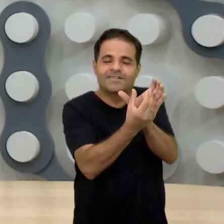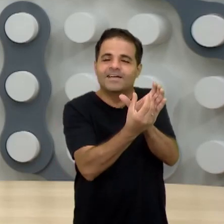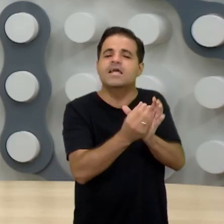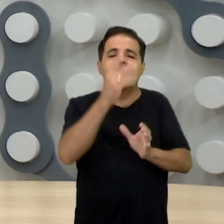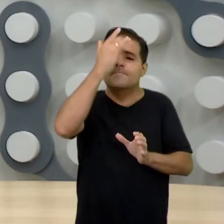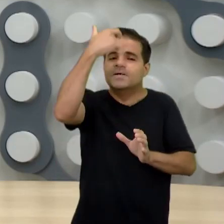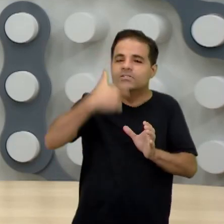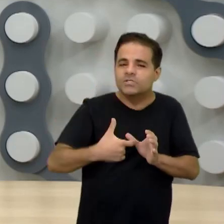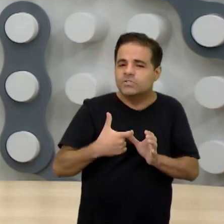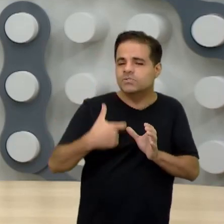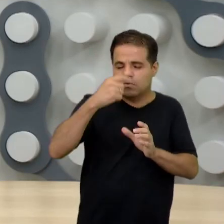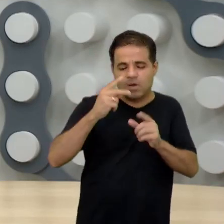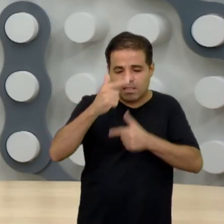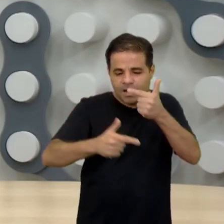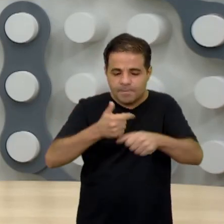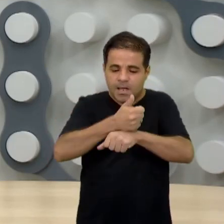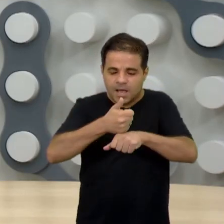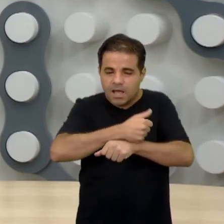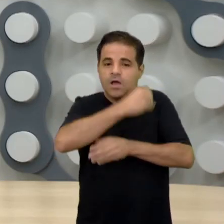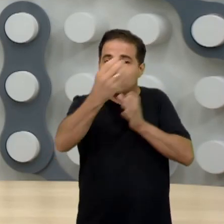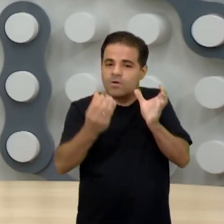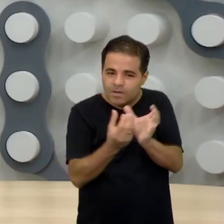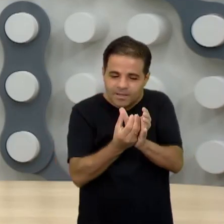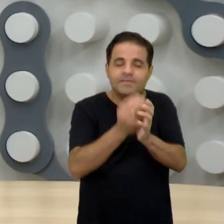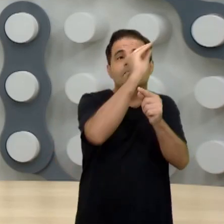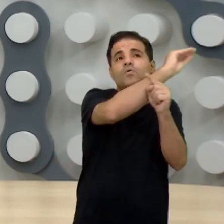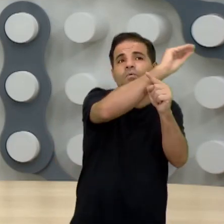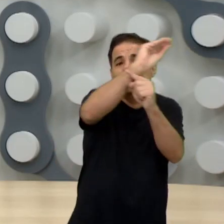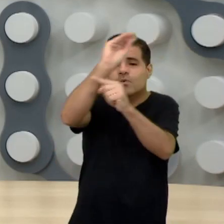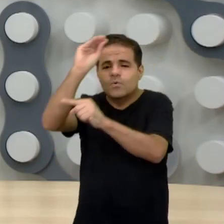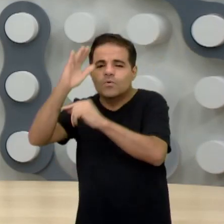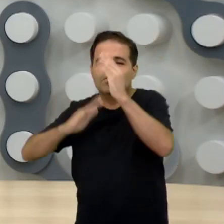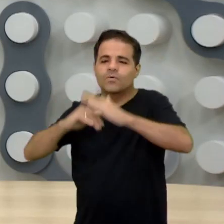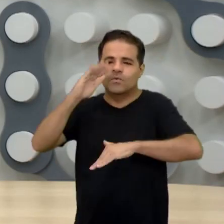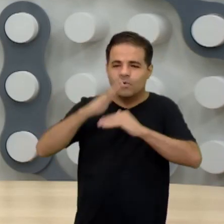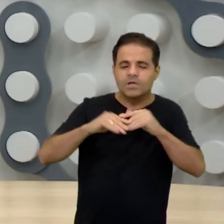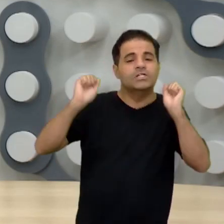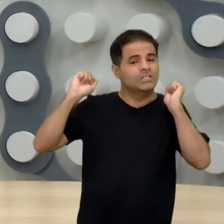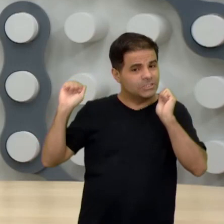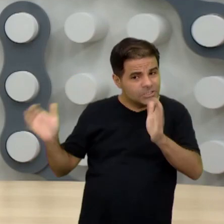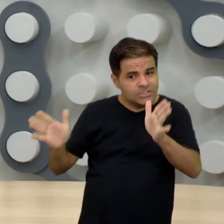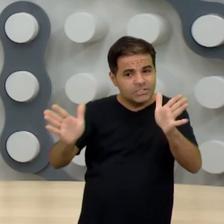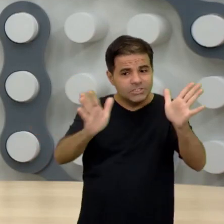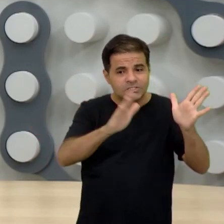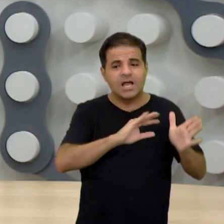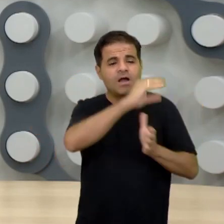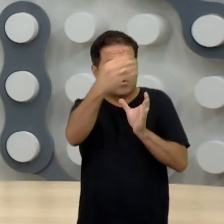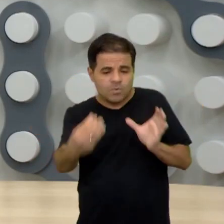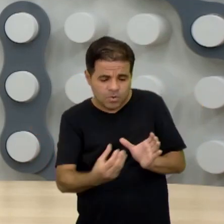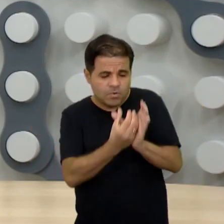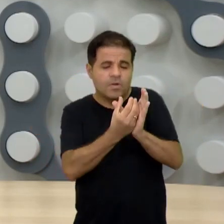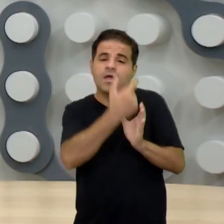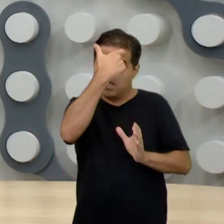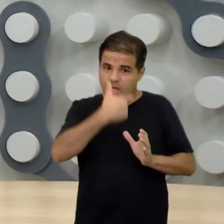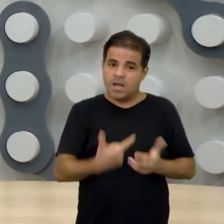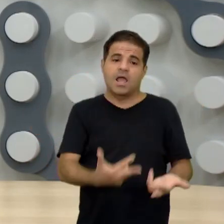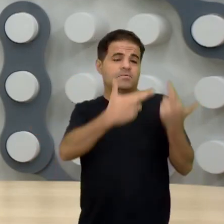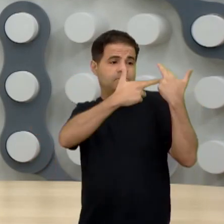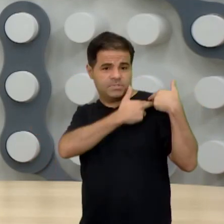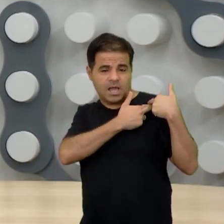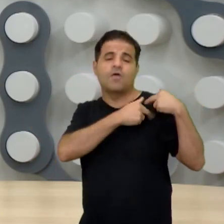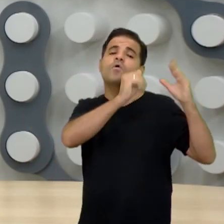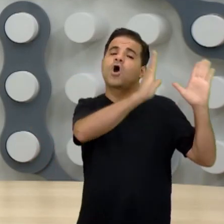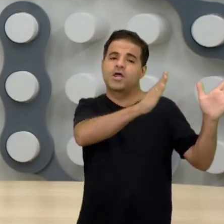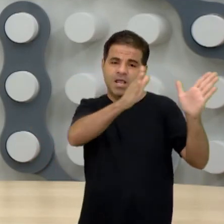curador é aquele que tem todas as obras artísticas de um certo autor ou dele mesmo, e ele é responsável por